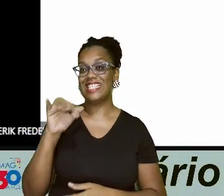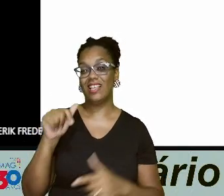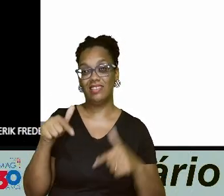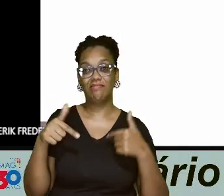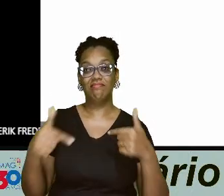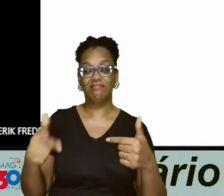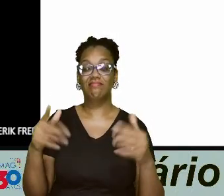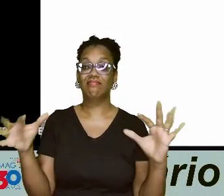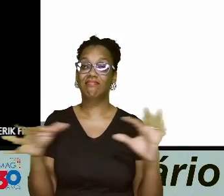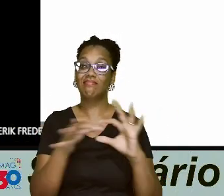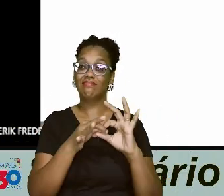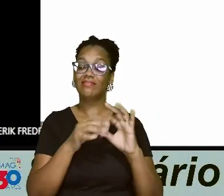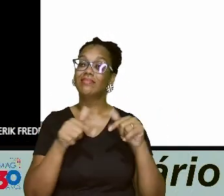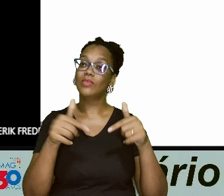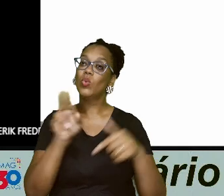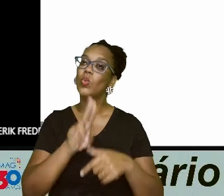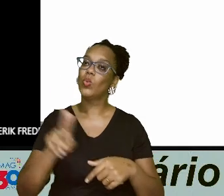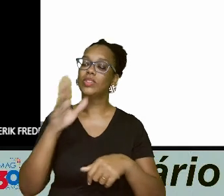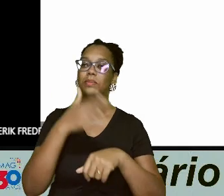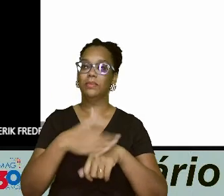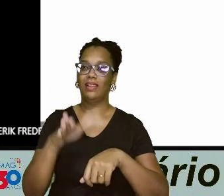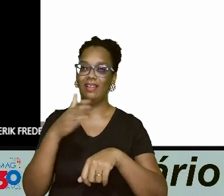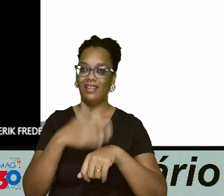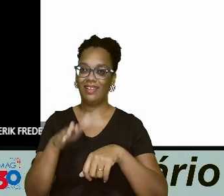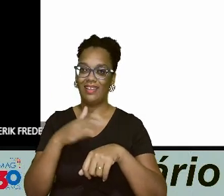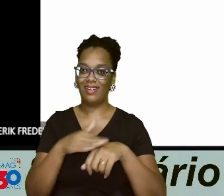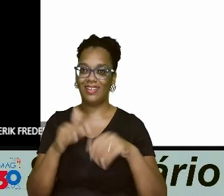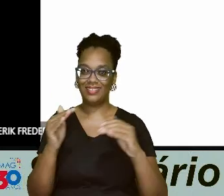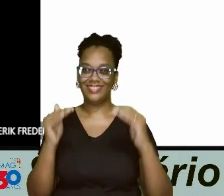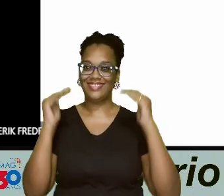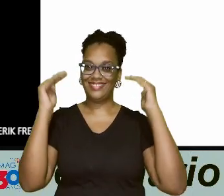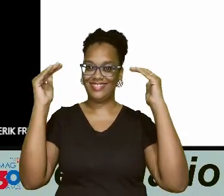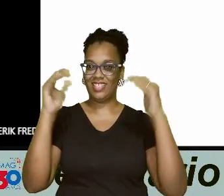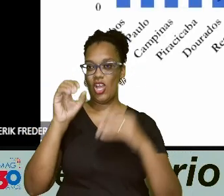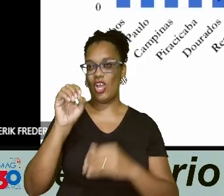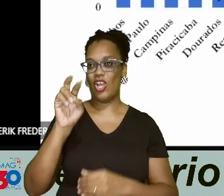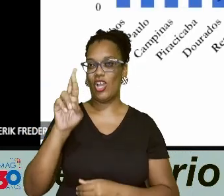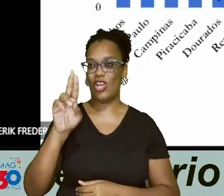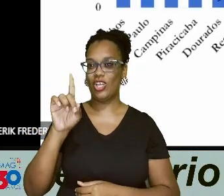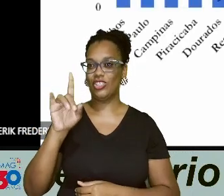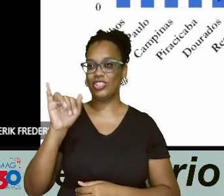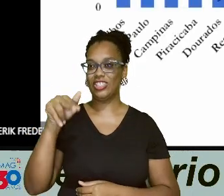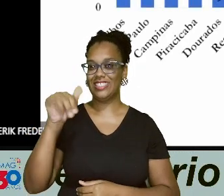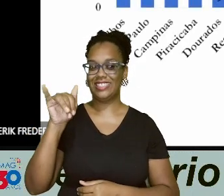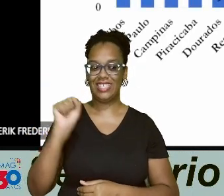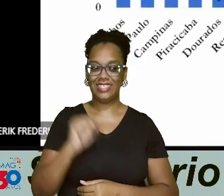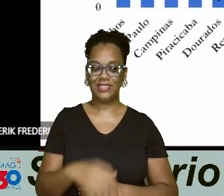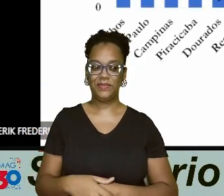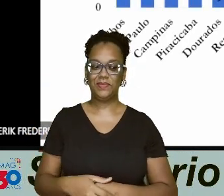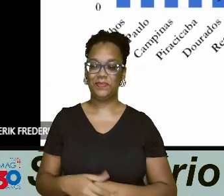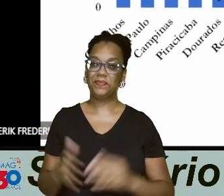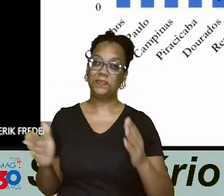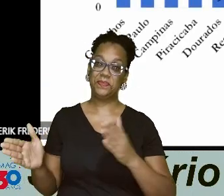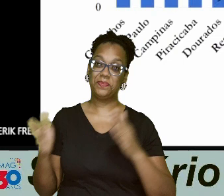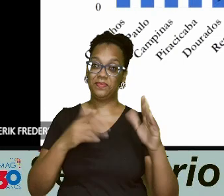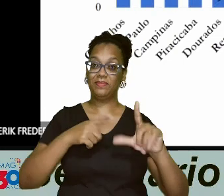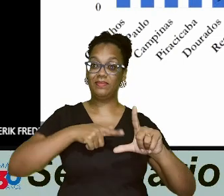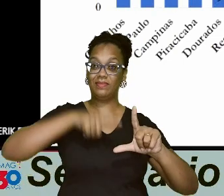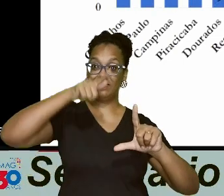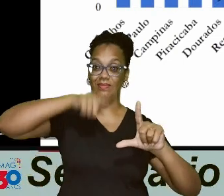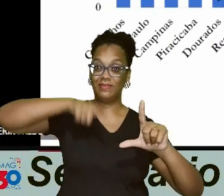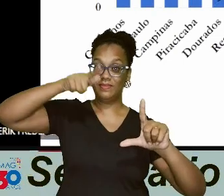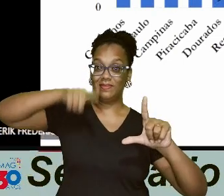vinculante, tal como ele foi levado à prática nas instâncias ordinárias. Nesse outro gráfico, ele mostra a distribuição,